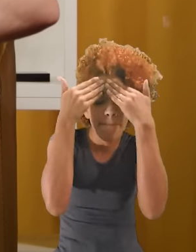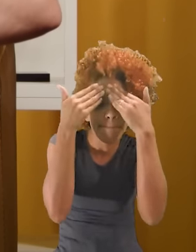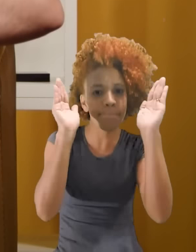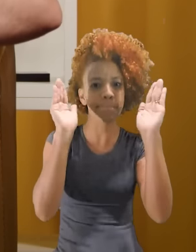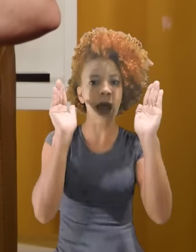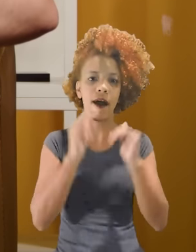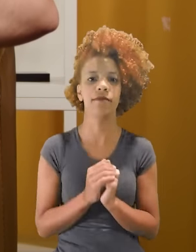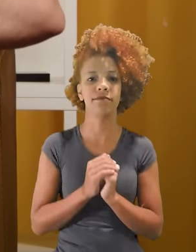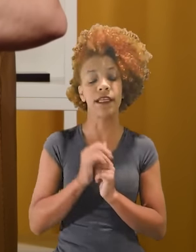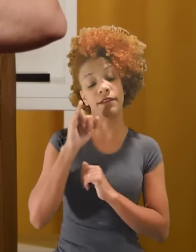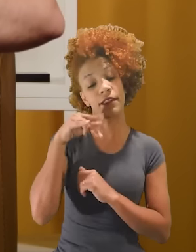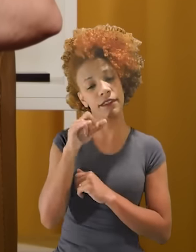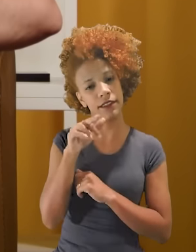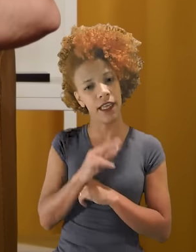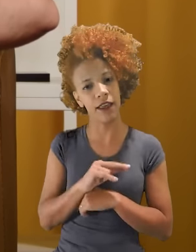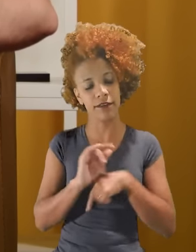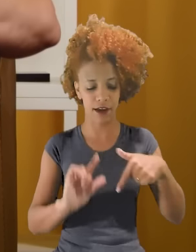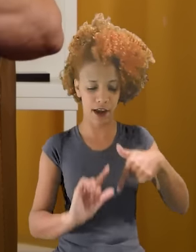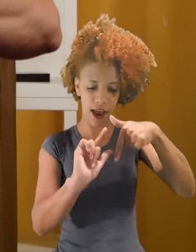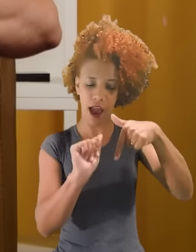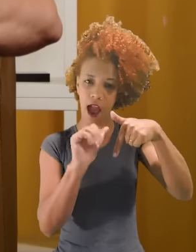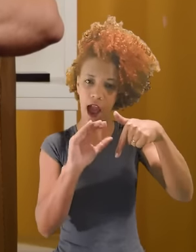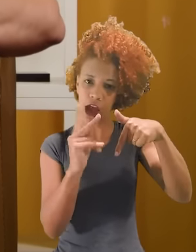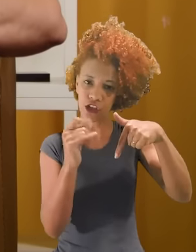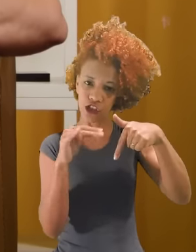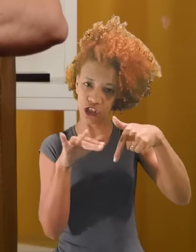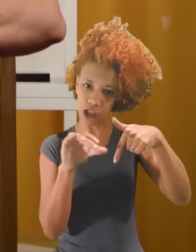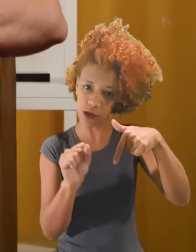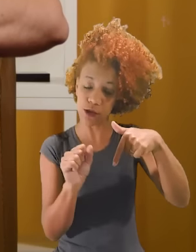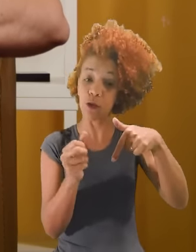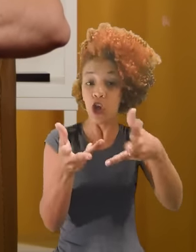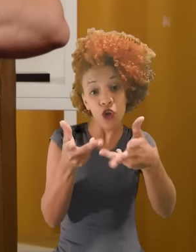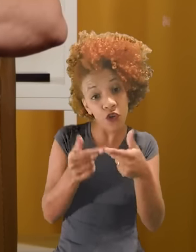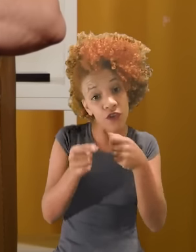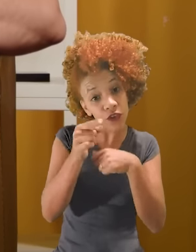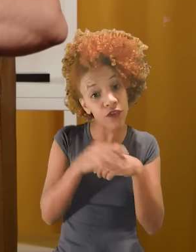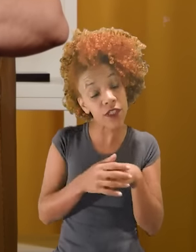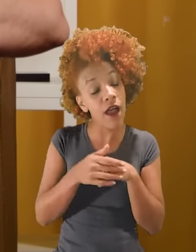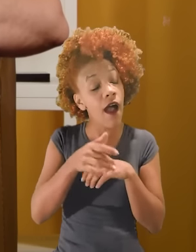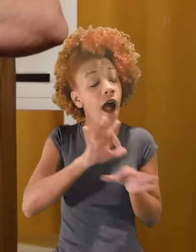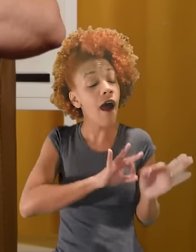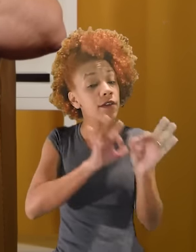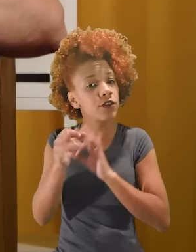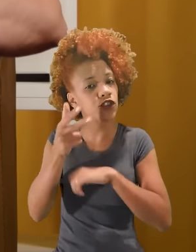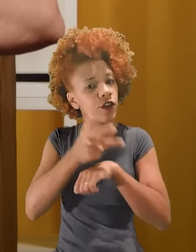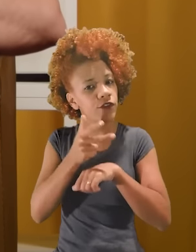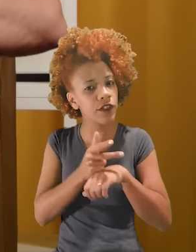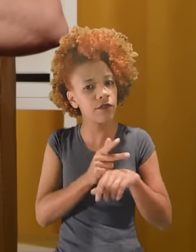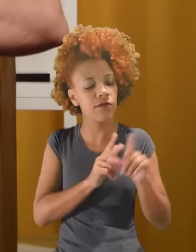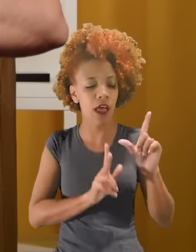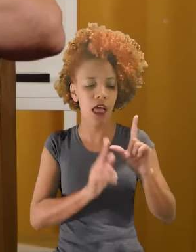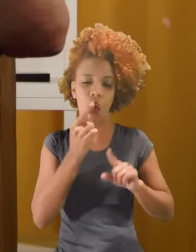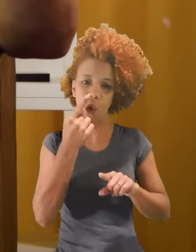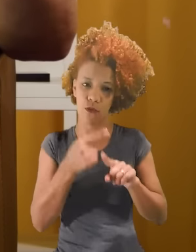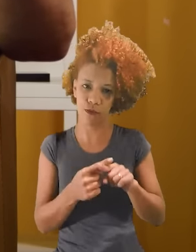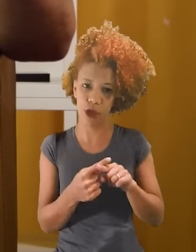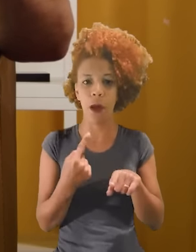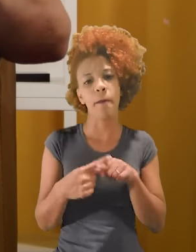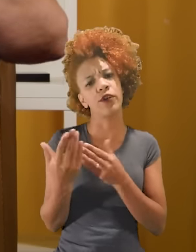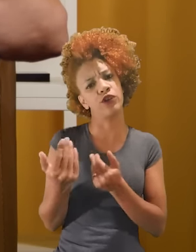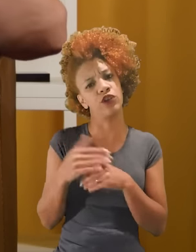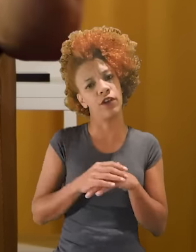para a Insider. E o cupom é o achismos. E ao mesmo tempo, eu convido você assistir esse vídeo na velocidade 1, porque o